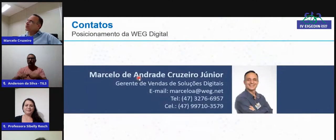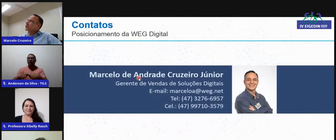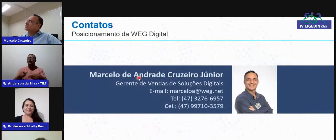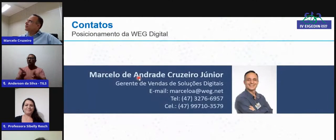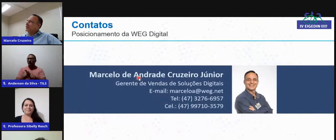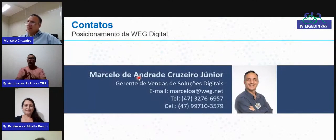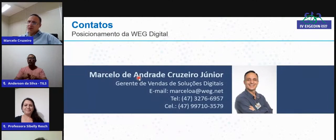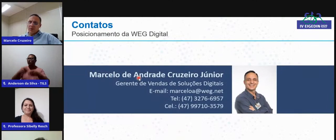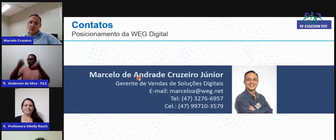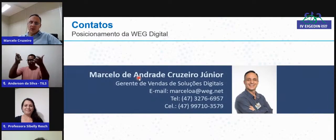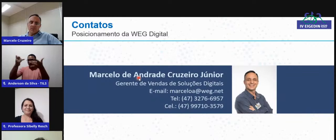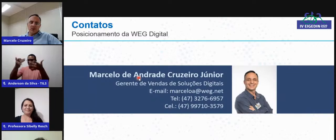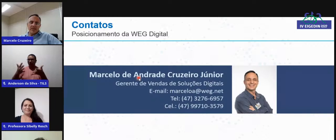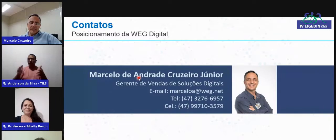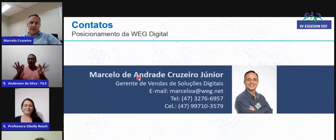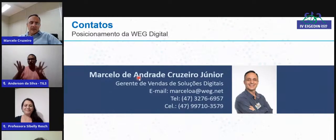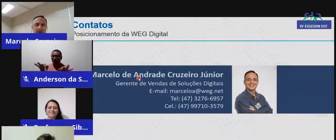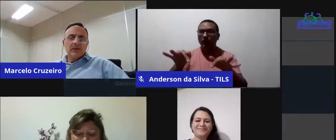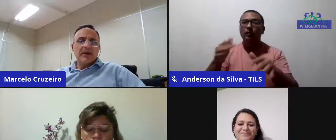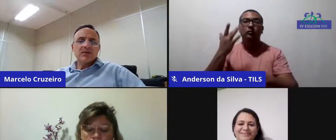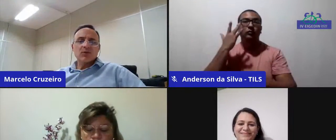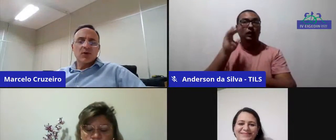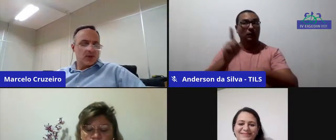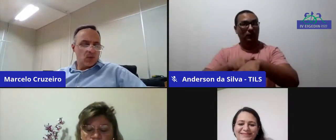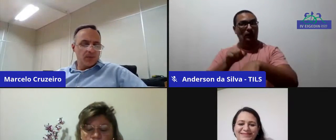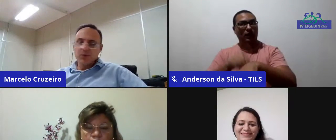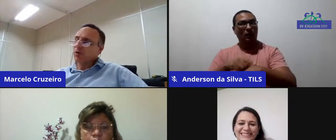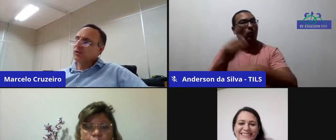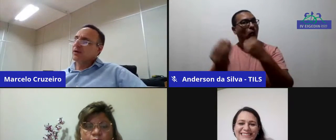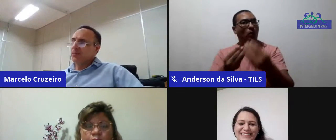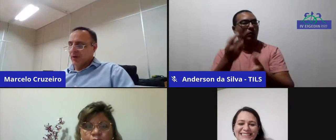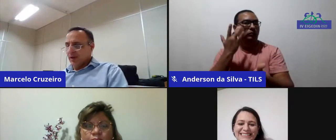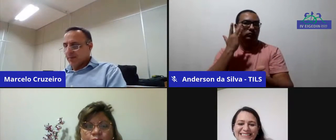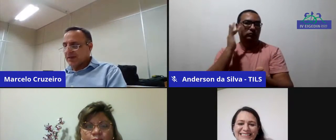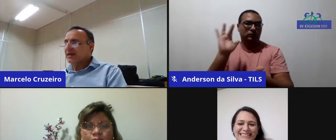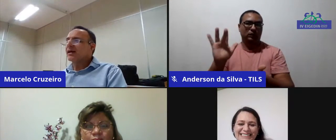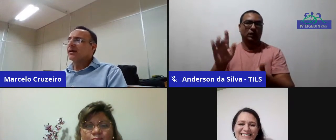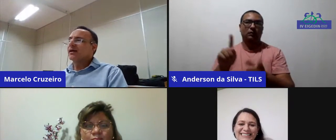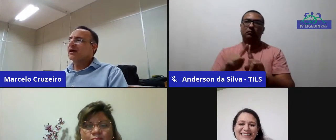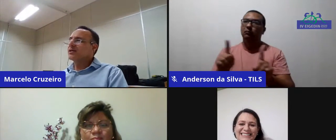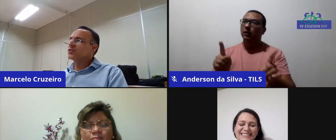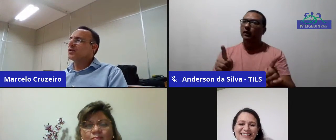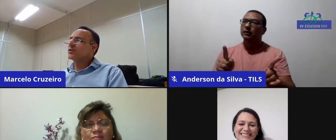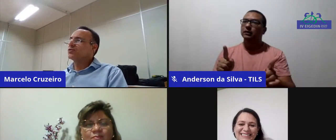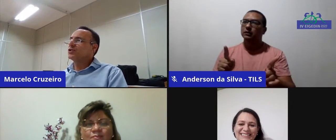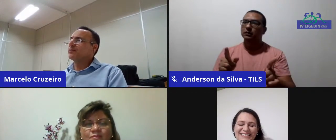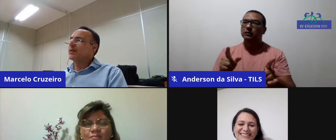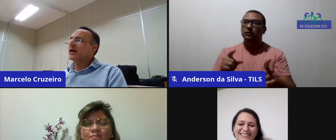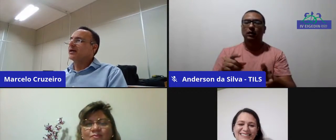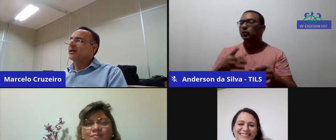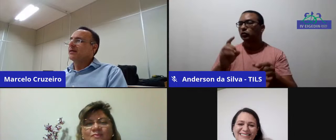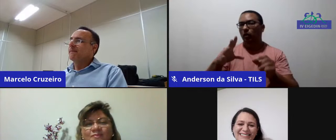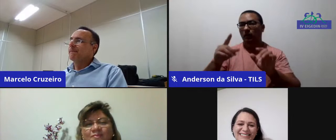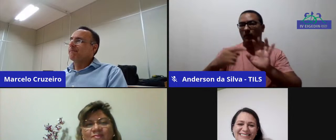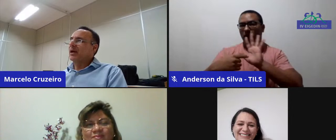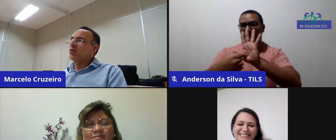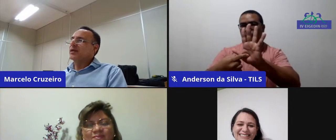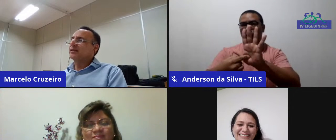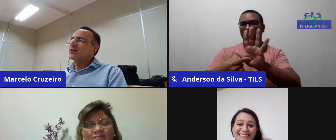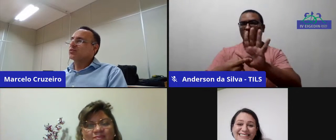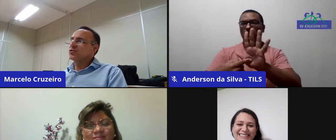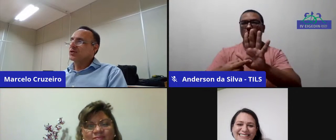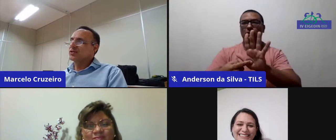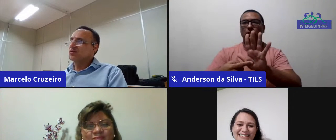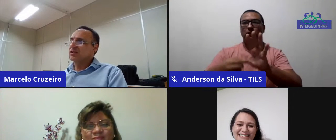para colocar. Eu não sei se eu fiquei no meu tempo aí, né, se eu cumpri o meu tempo, mas era isso aí que eu tinha